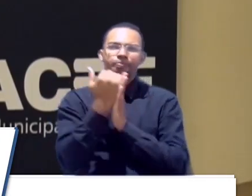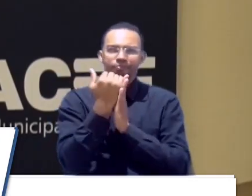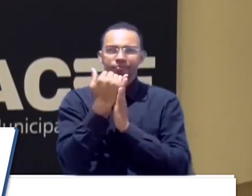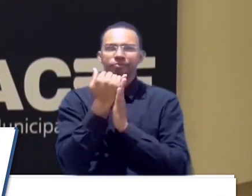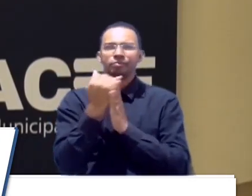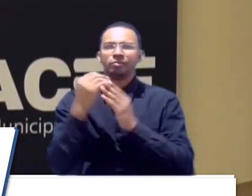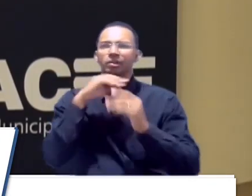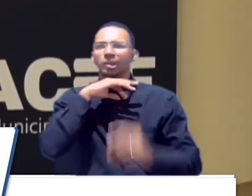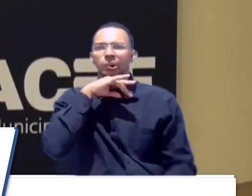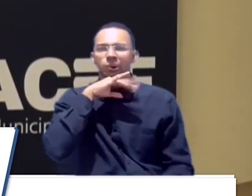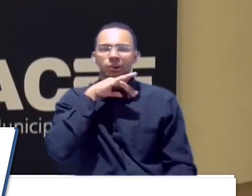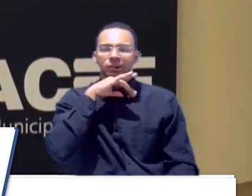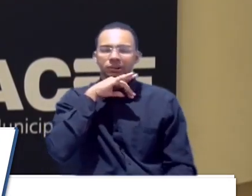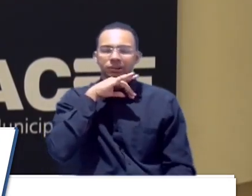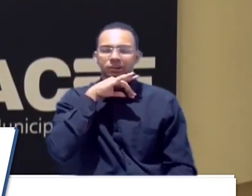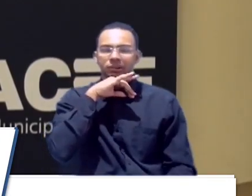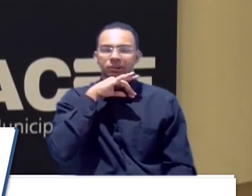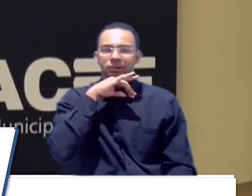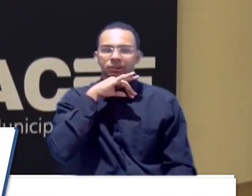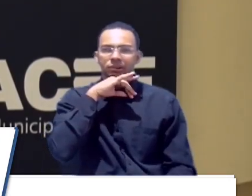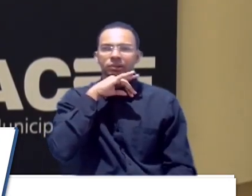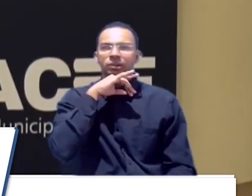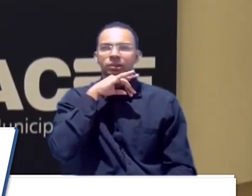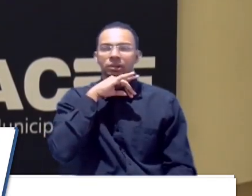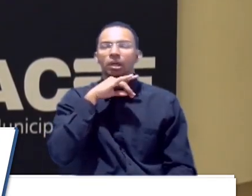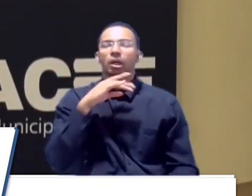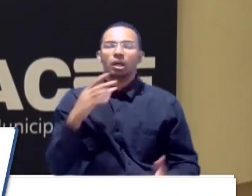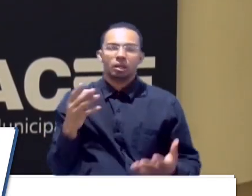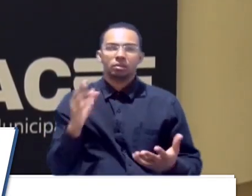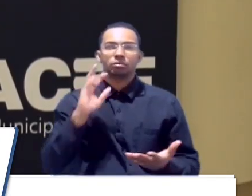defasado. E houve